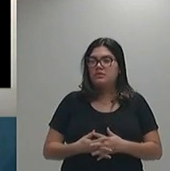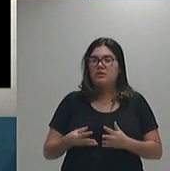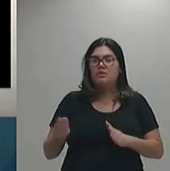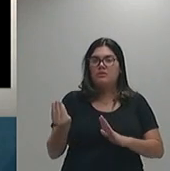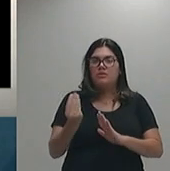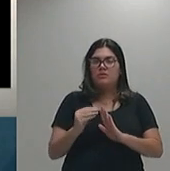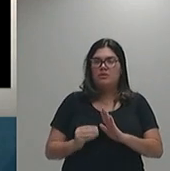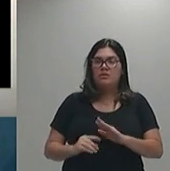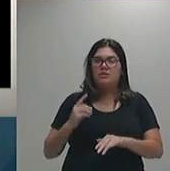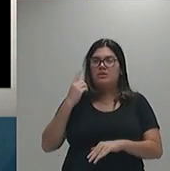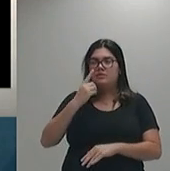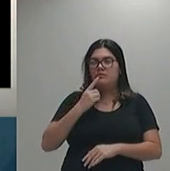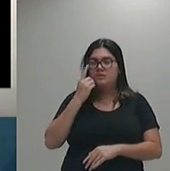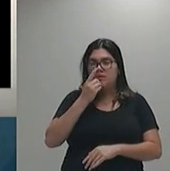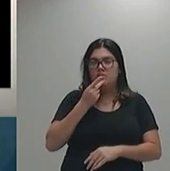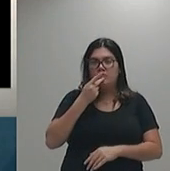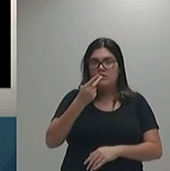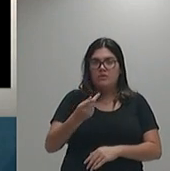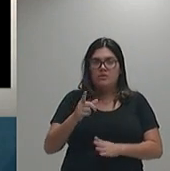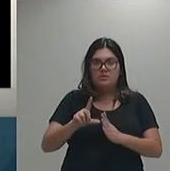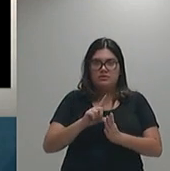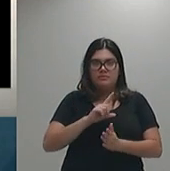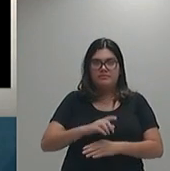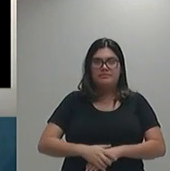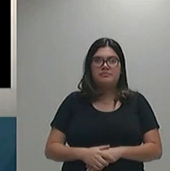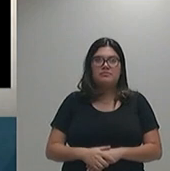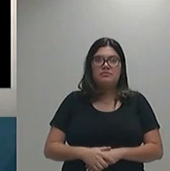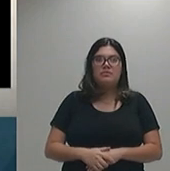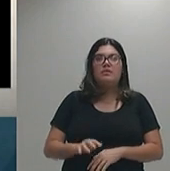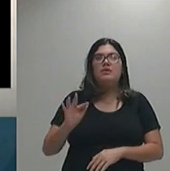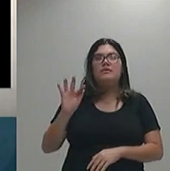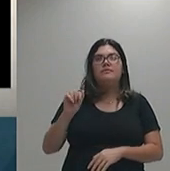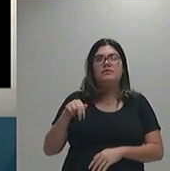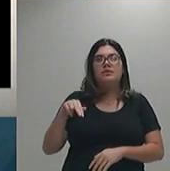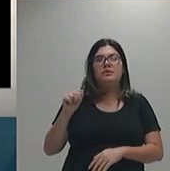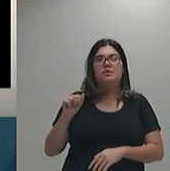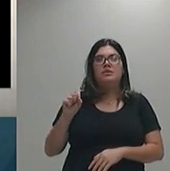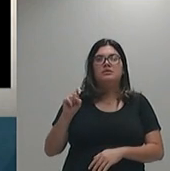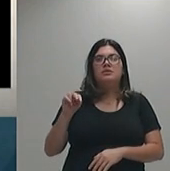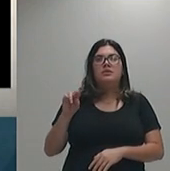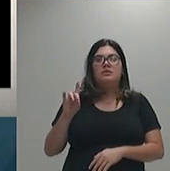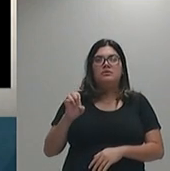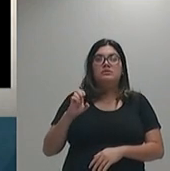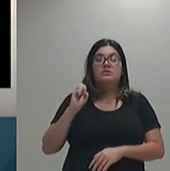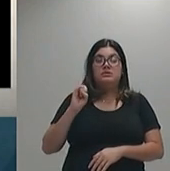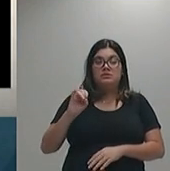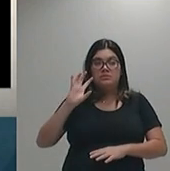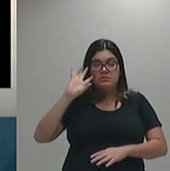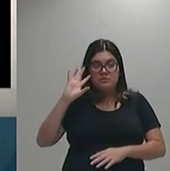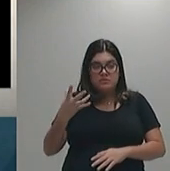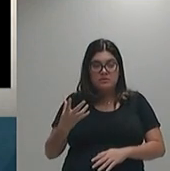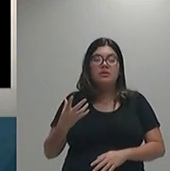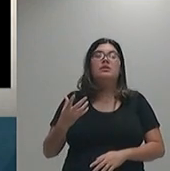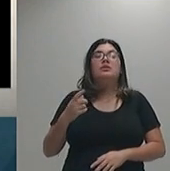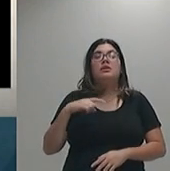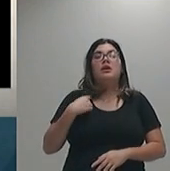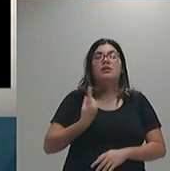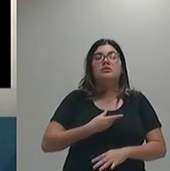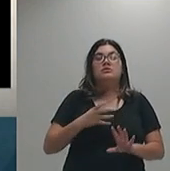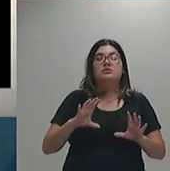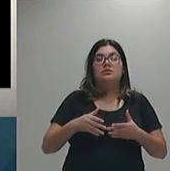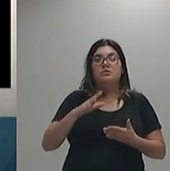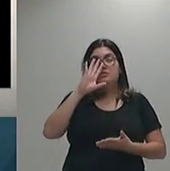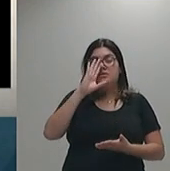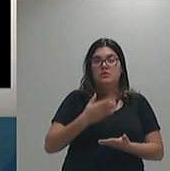advogado que não procedeu por mais a cena saúde caso você supere essa questão destaca que no âmbito da regulação setorial